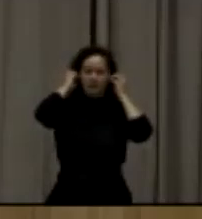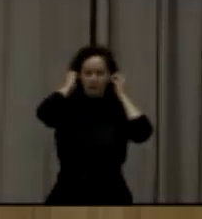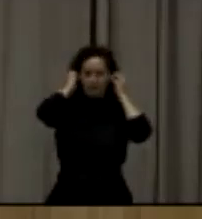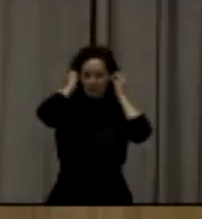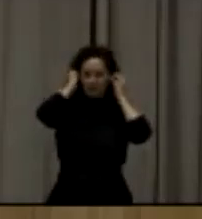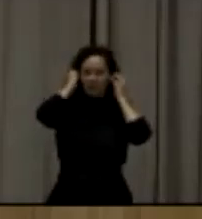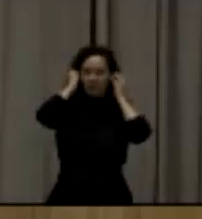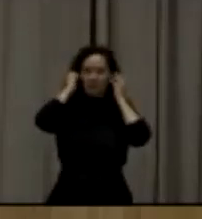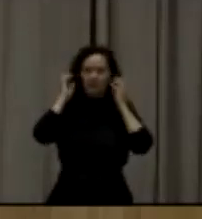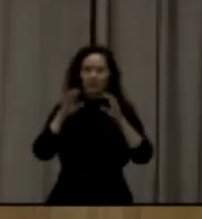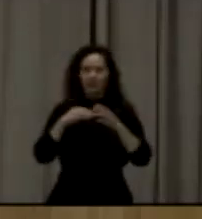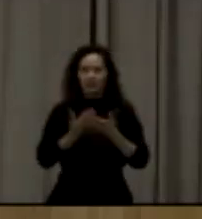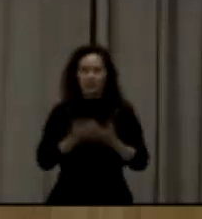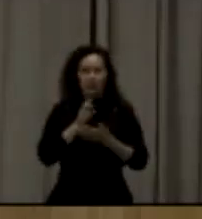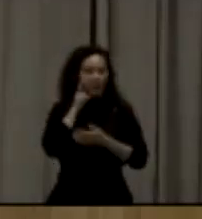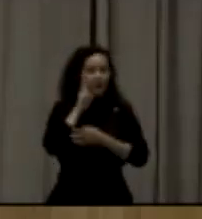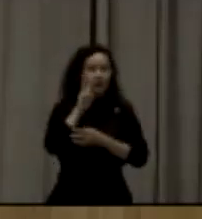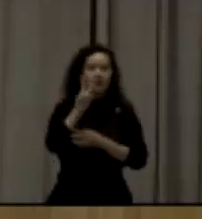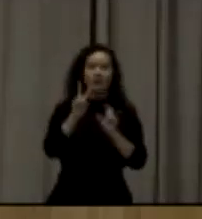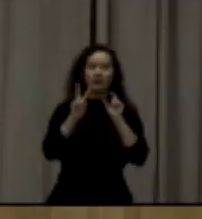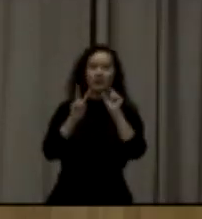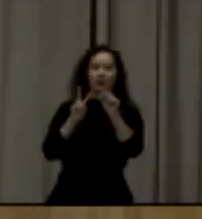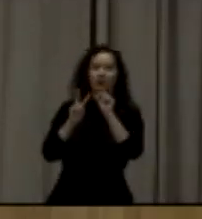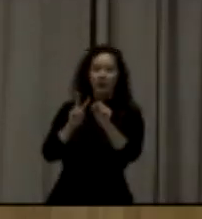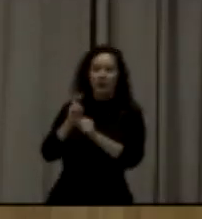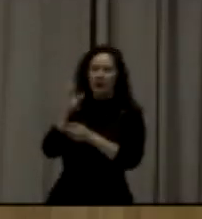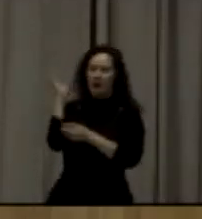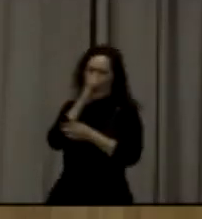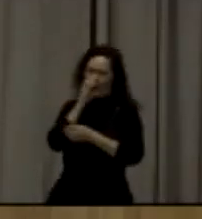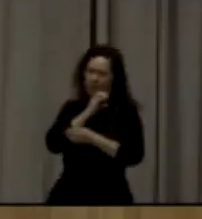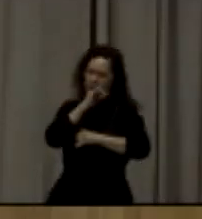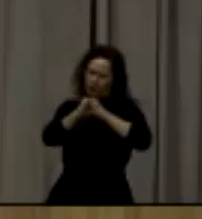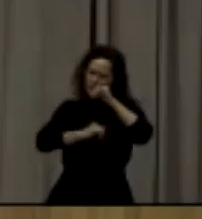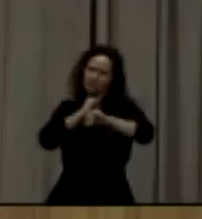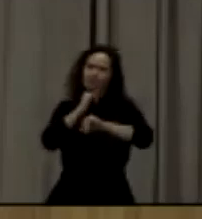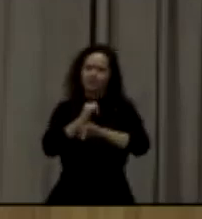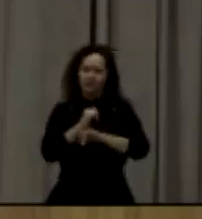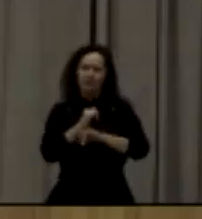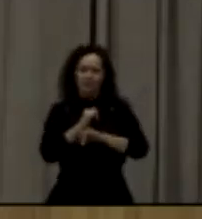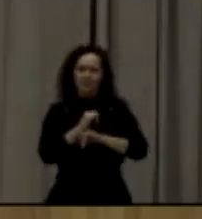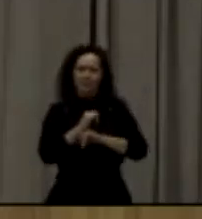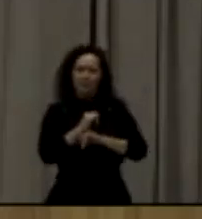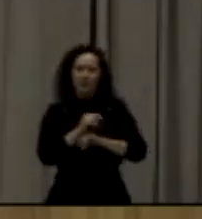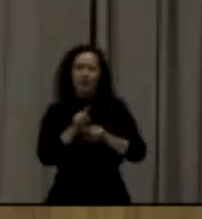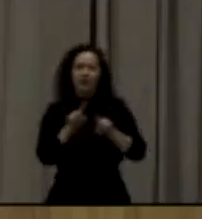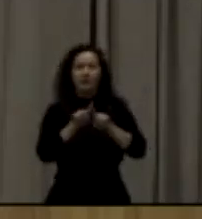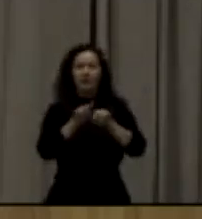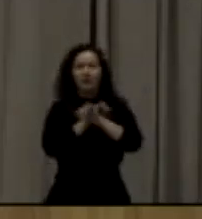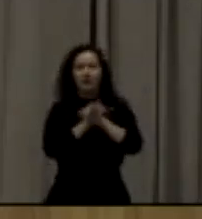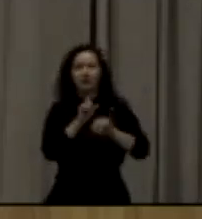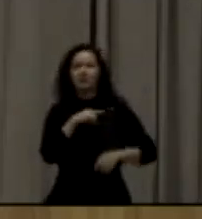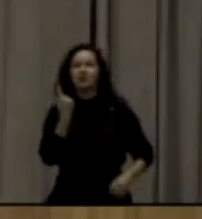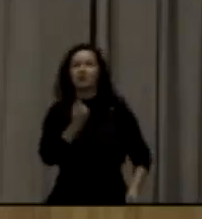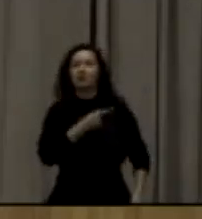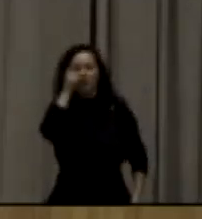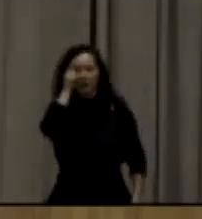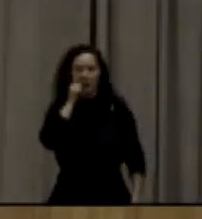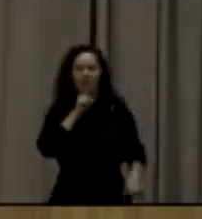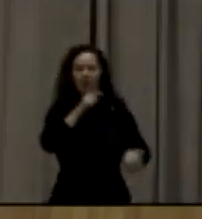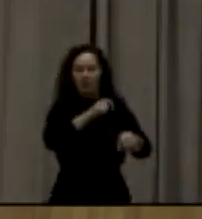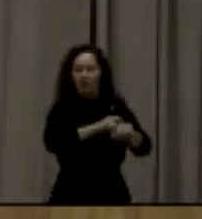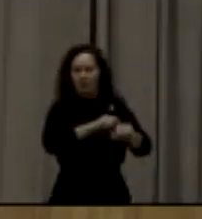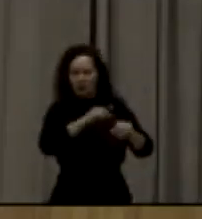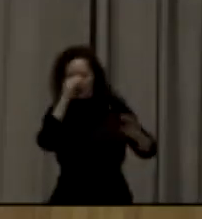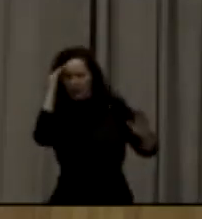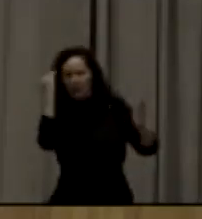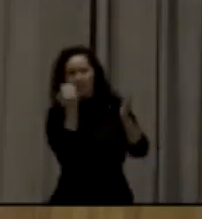hacerse hoje em Twitter, en Twitter, por la velocidad. pela velocidade, né? Y ojalá, E digamos, lo podamos aprovechar en Oxalá el que tiempo, no a sé si gente habrá, pero consiga bueno, ter o tempo que no a sé